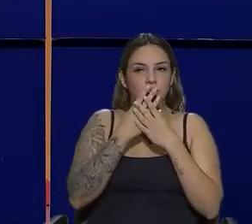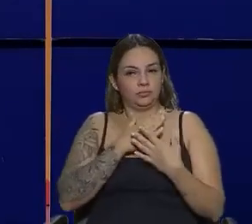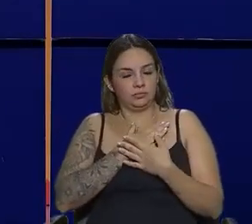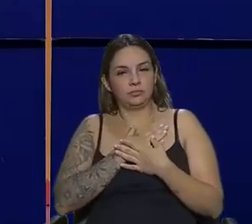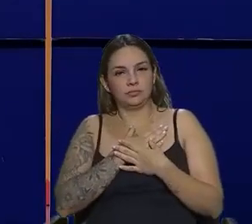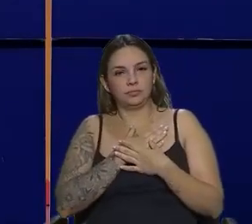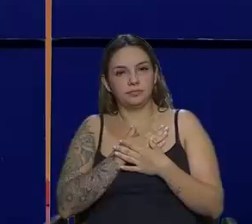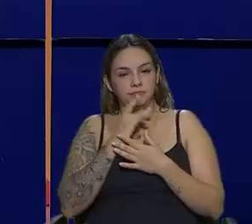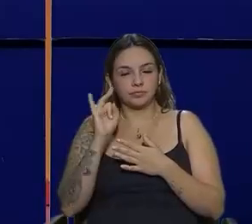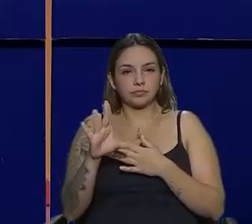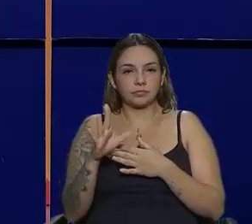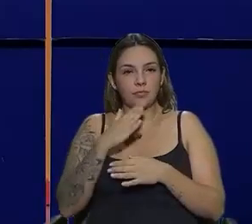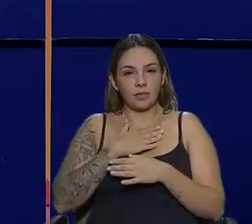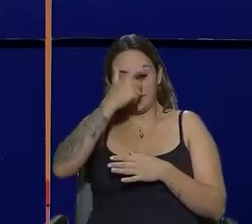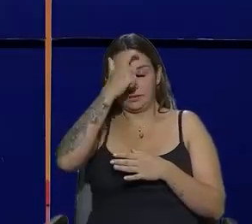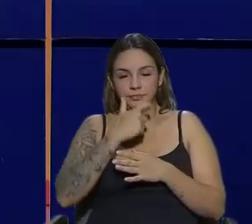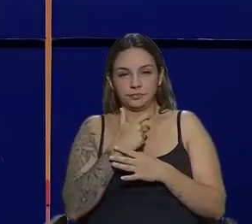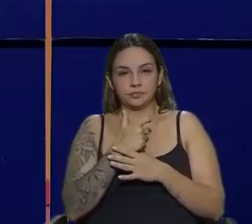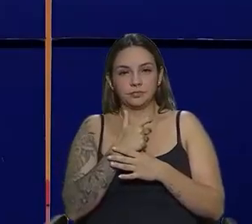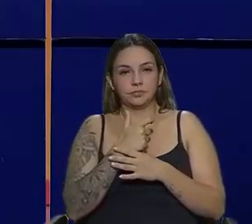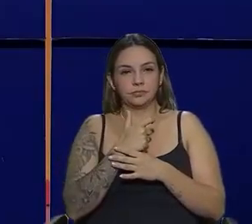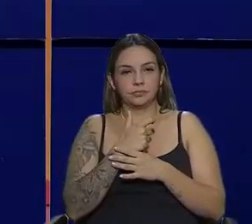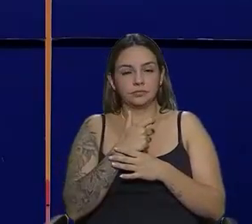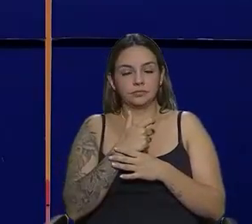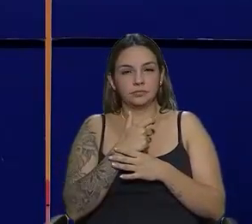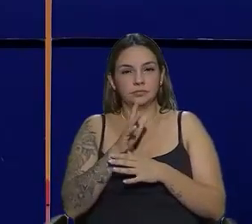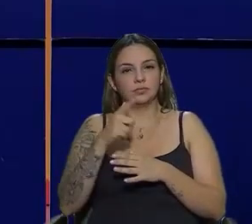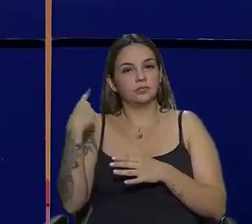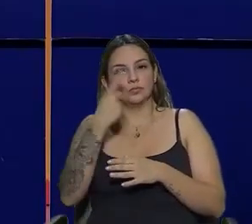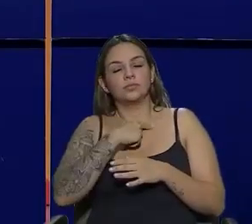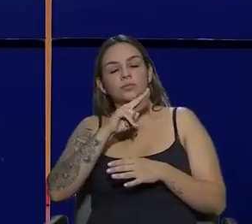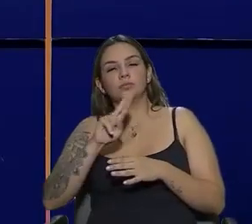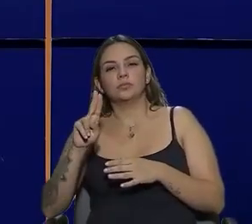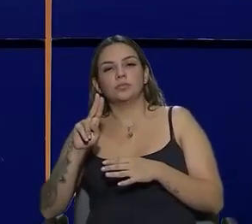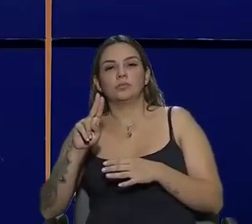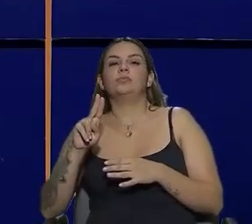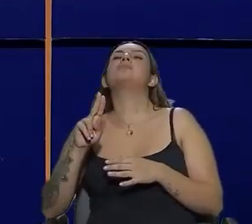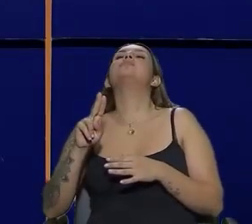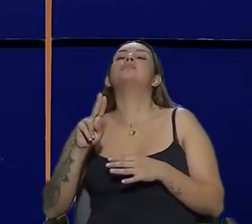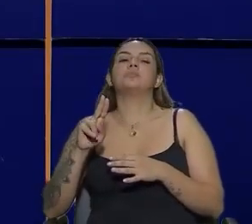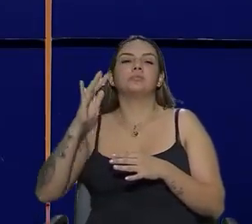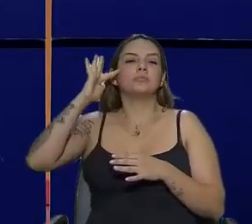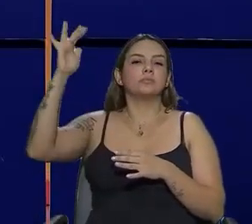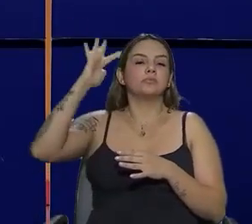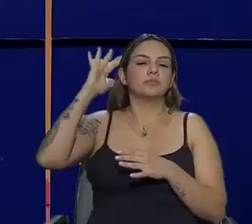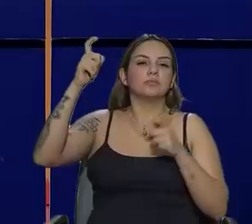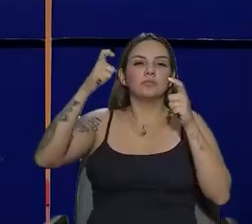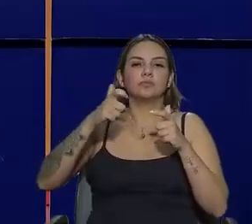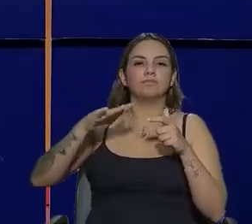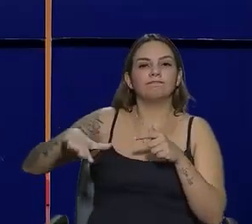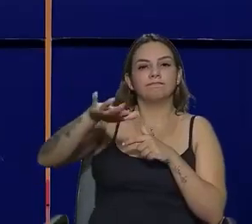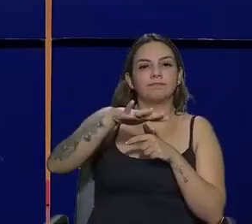para mim mesma, que era somente sobre mim, para já ir para o que a gente chama filosoficamente, de